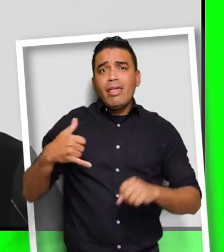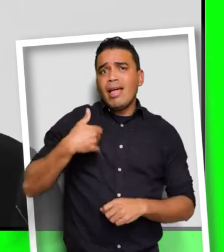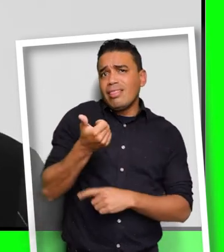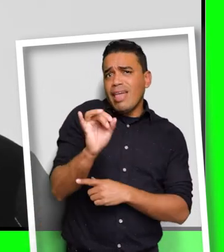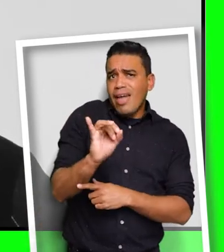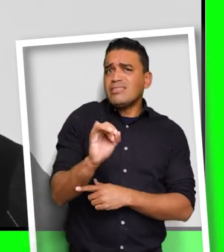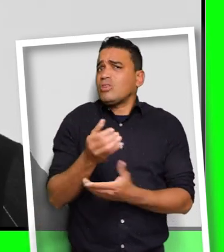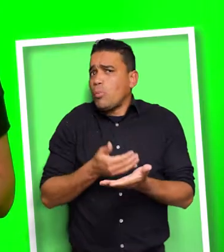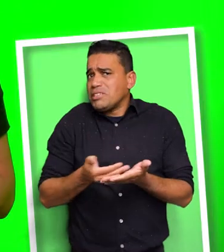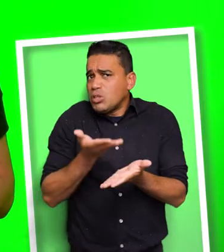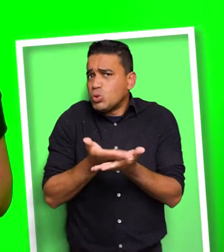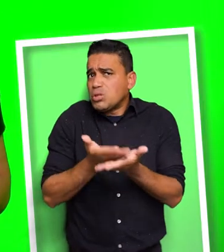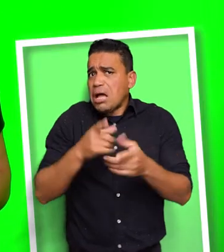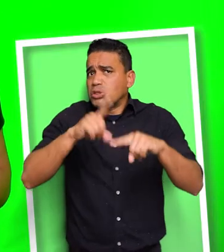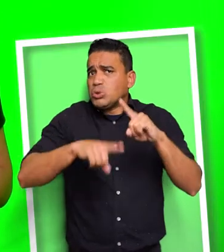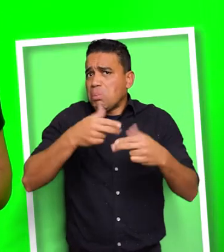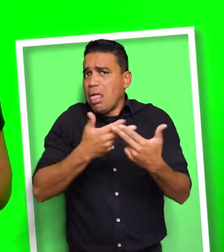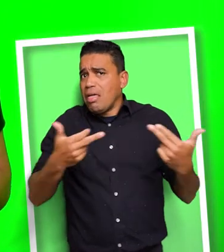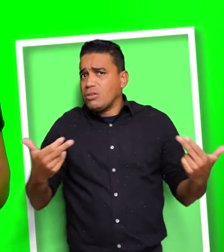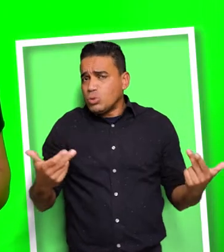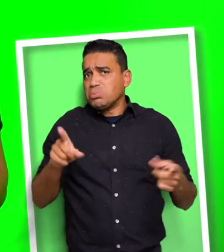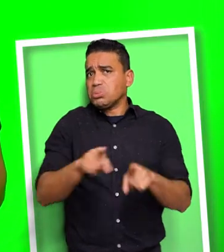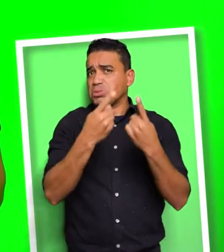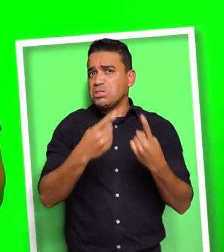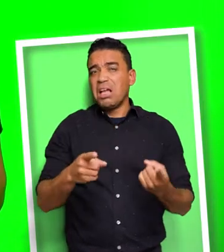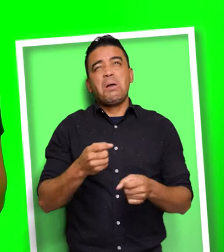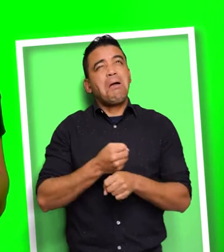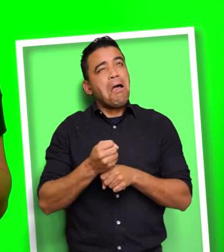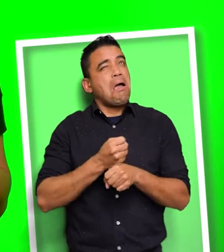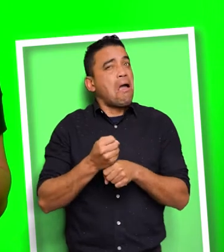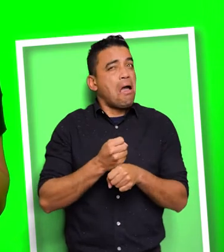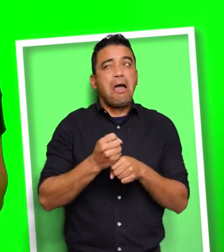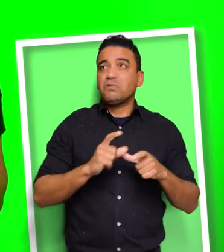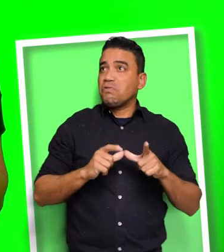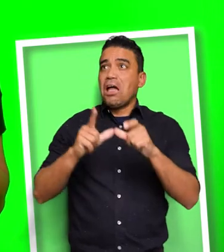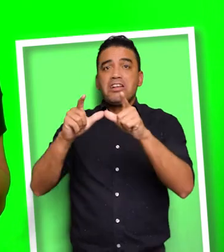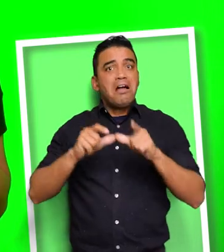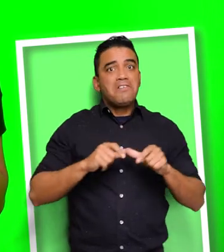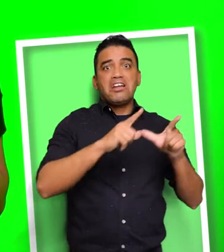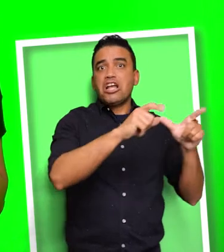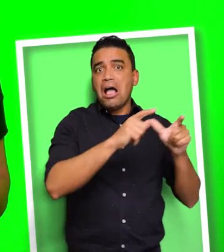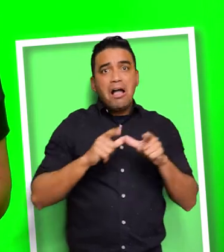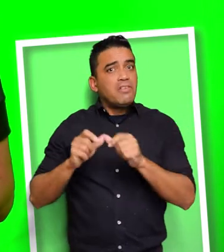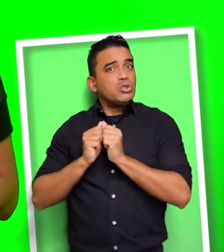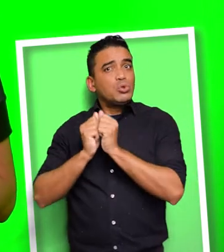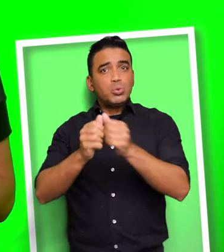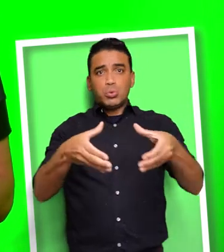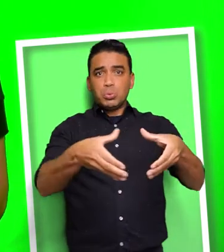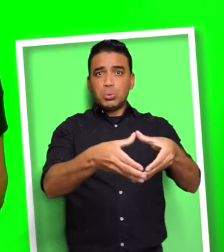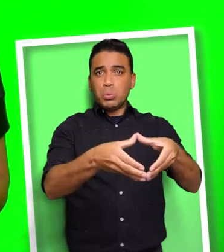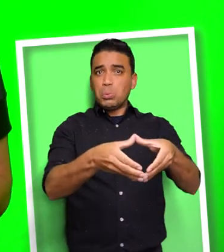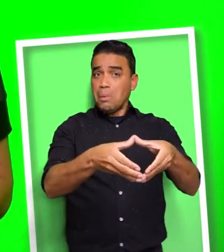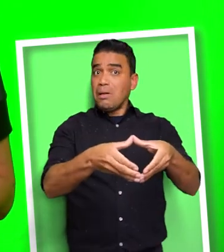comecei a estudar o instrumento. E fiquei muitos anos, viajava, já comecei a viajar para tocar com a